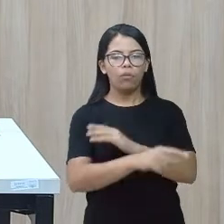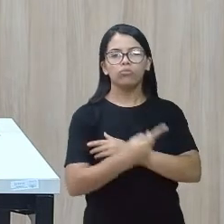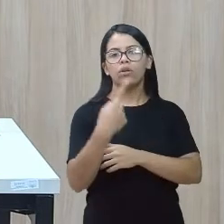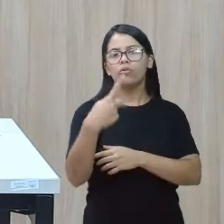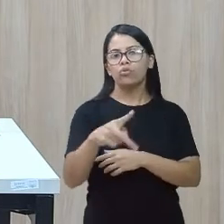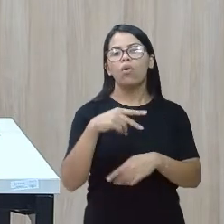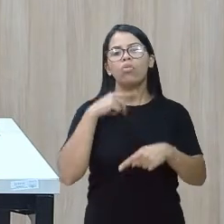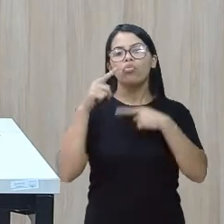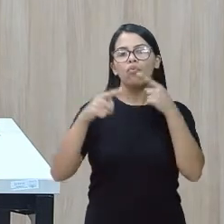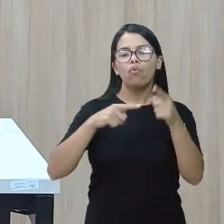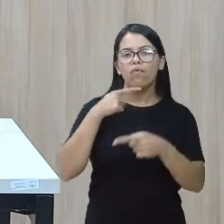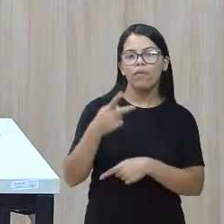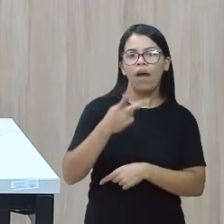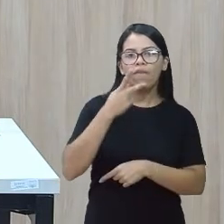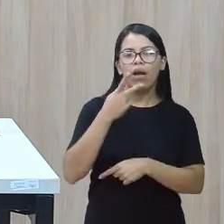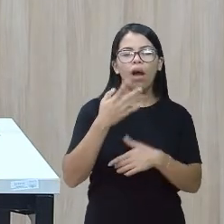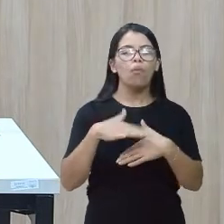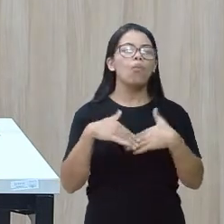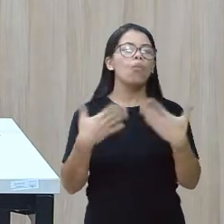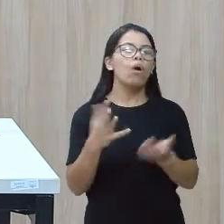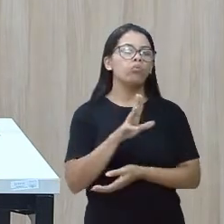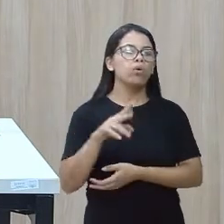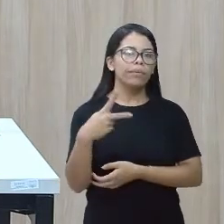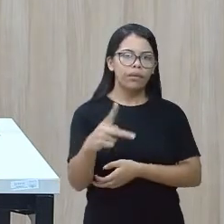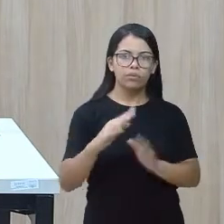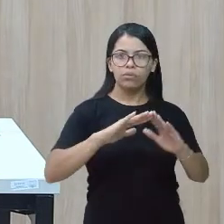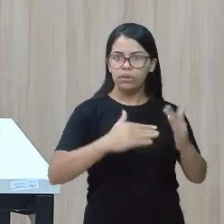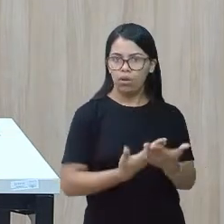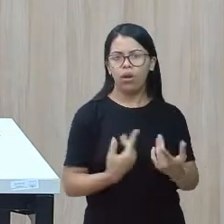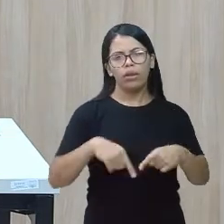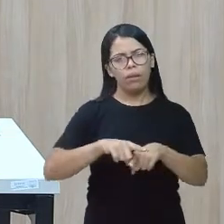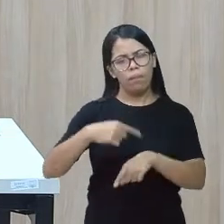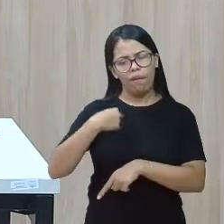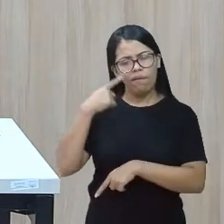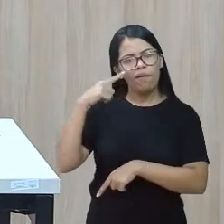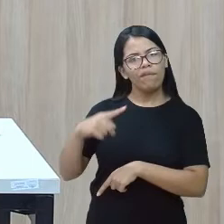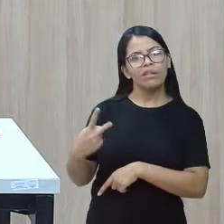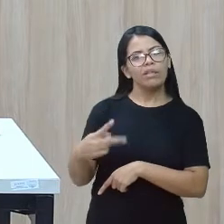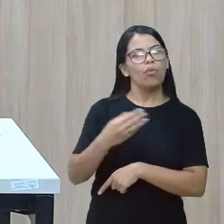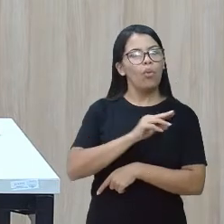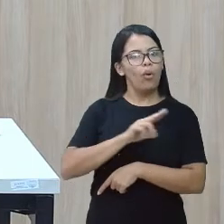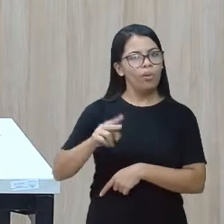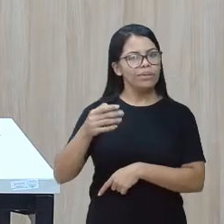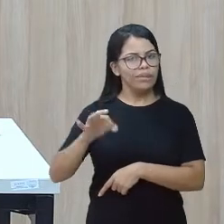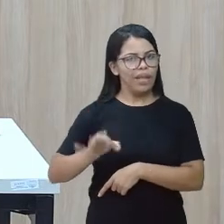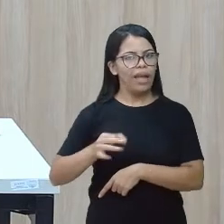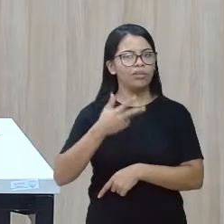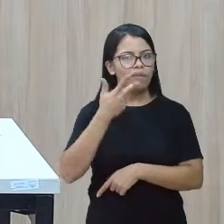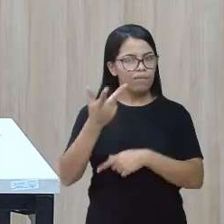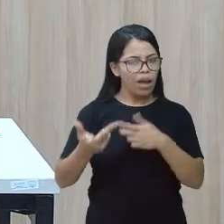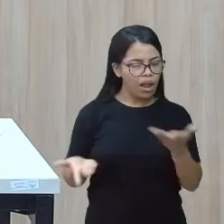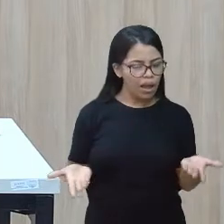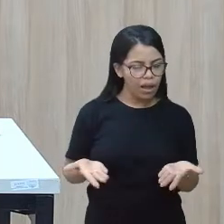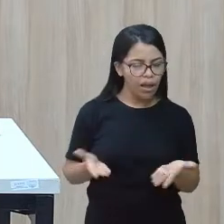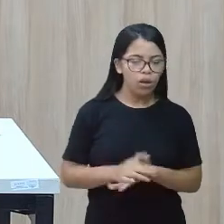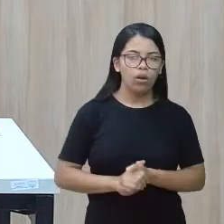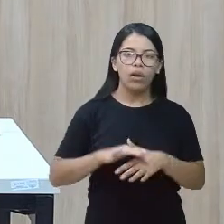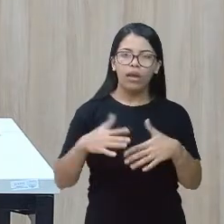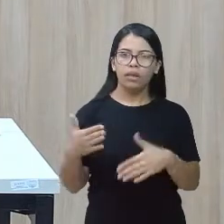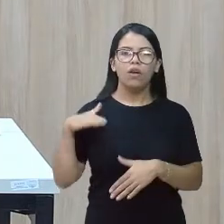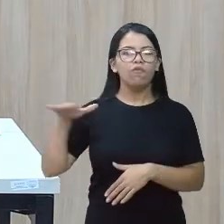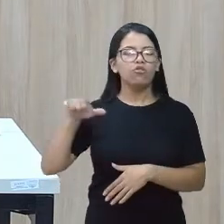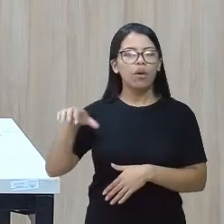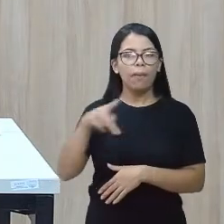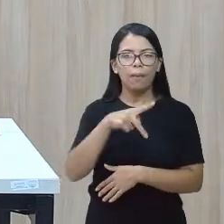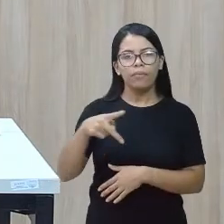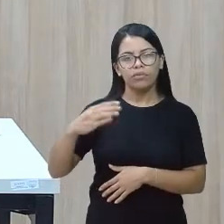dúvidas, dizer o nome da sua escola. Também vamos ver os nomes de vocês e poder falar aqui, né? Eu vou chamar a professora Cláudia para ela